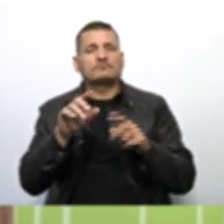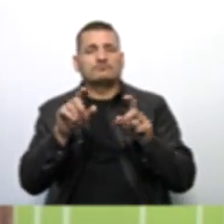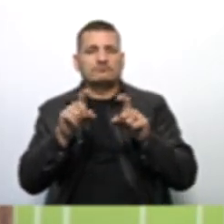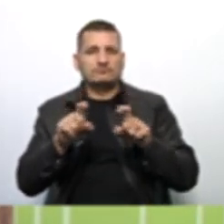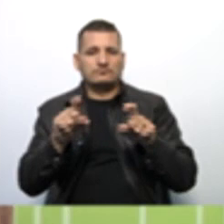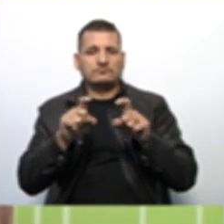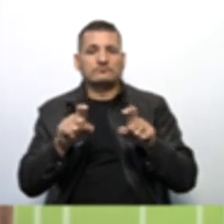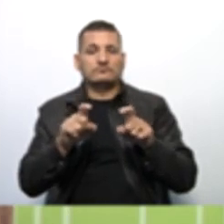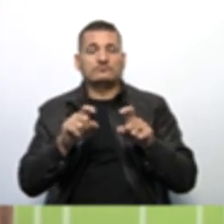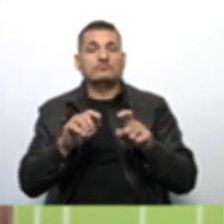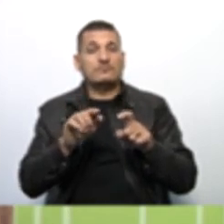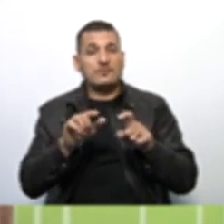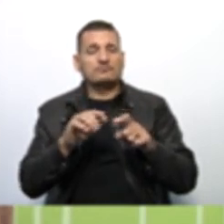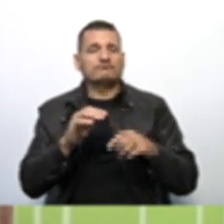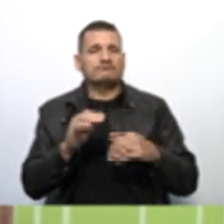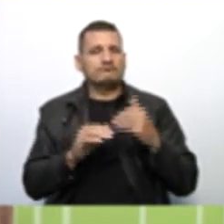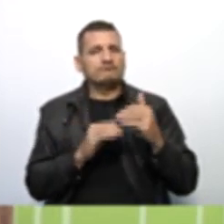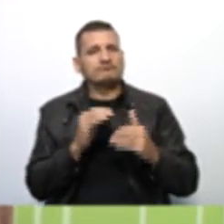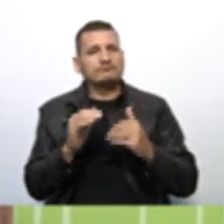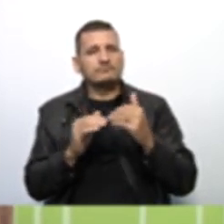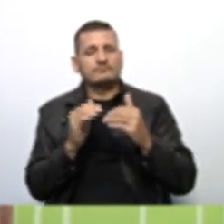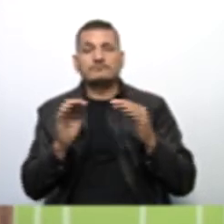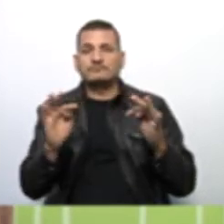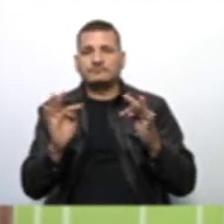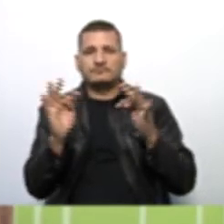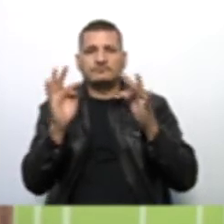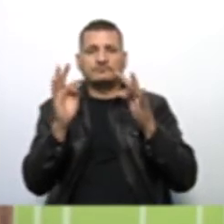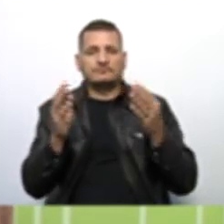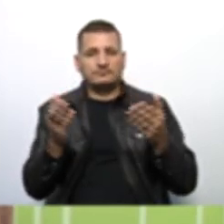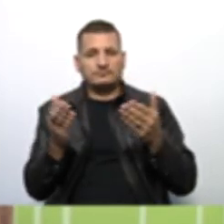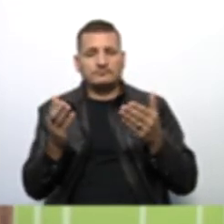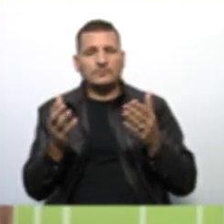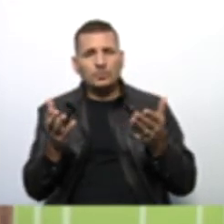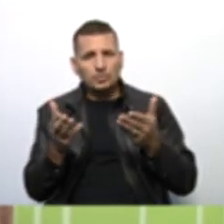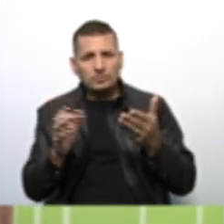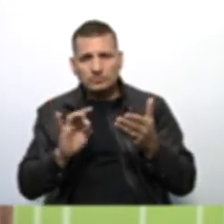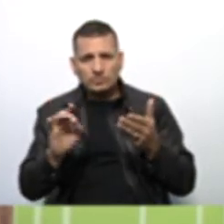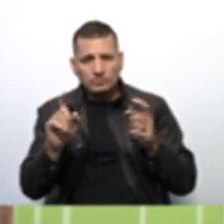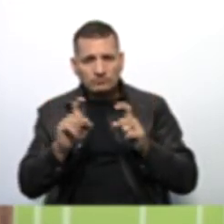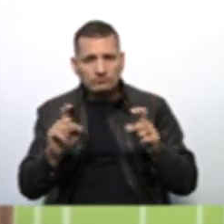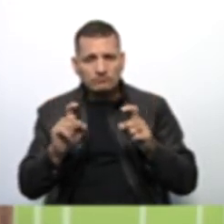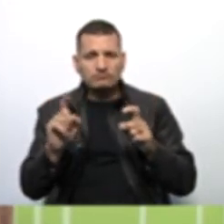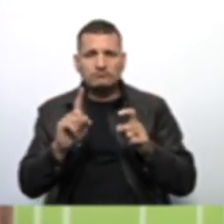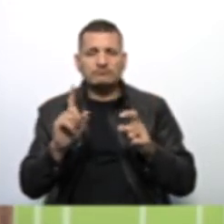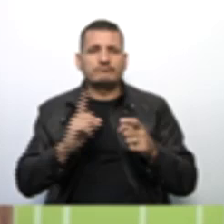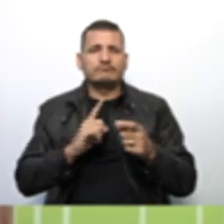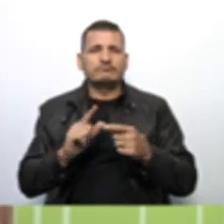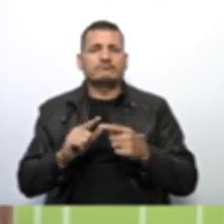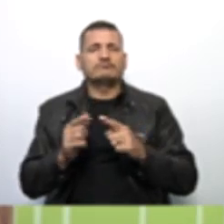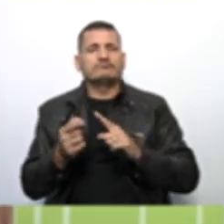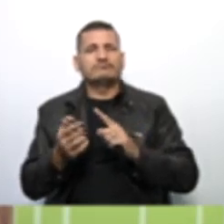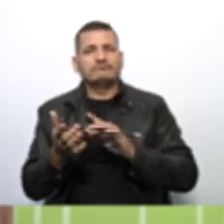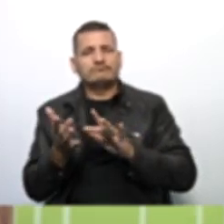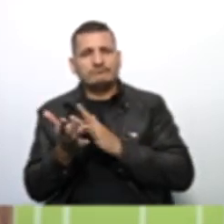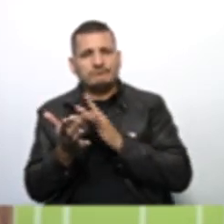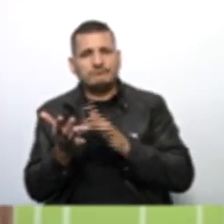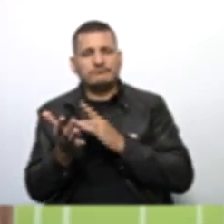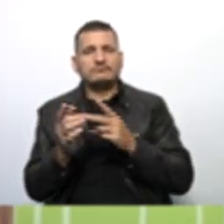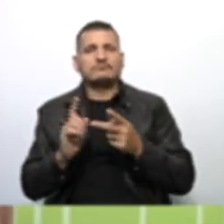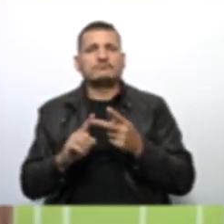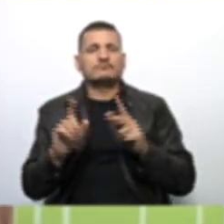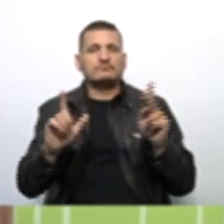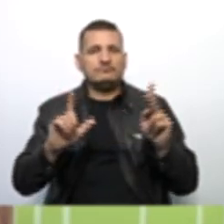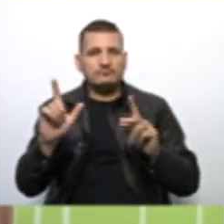nós avançamos muito na tecnologia, então nós não temos hoje em dia só computador. Então nós temos tablet, nós temos smart